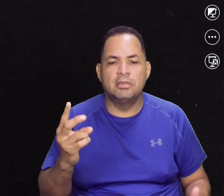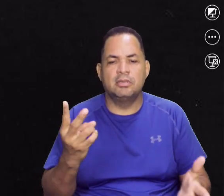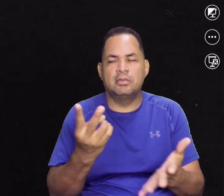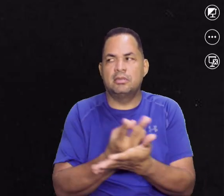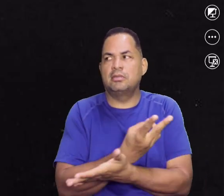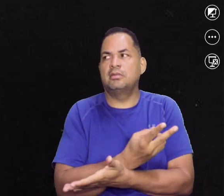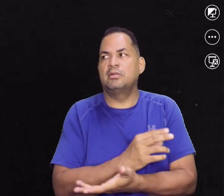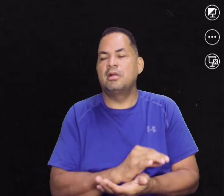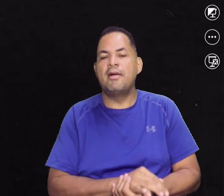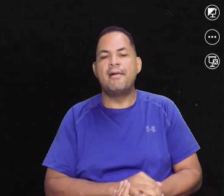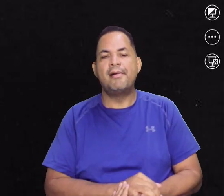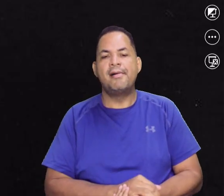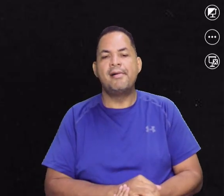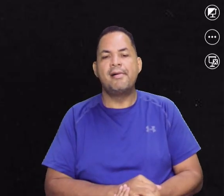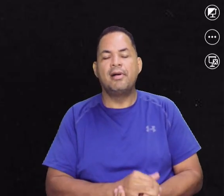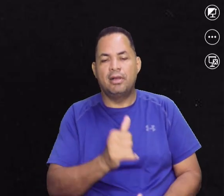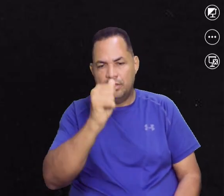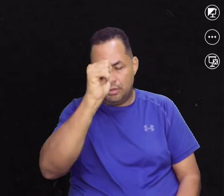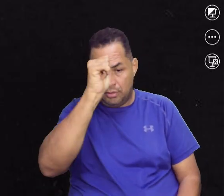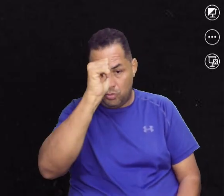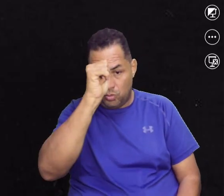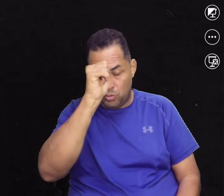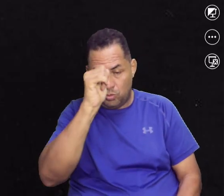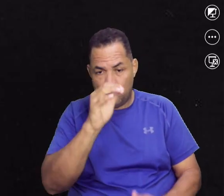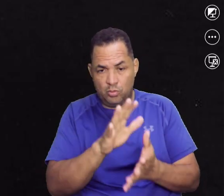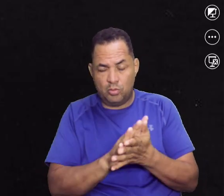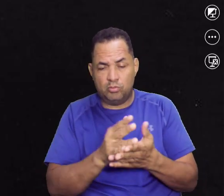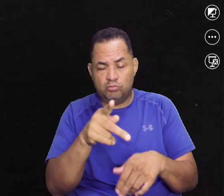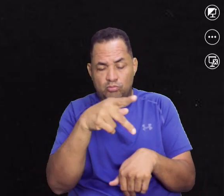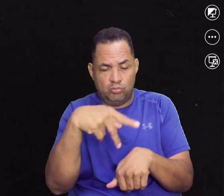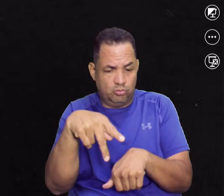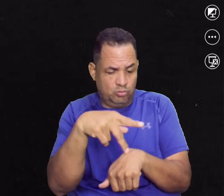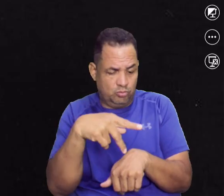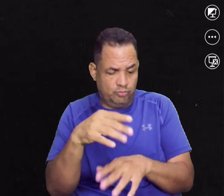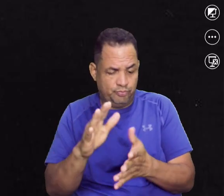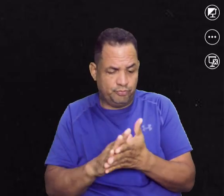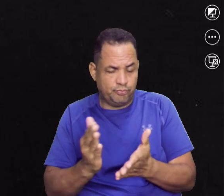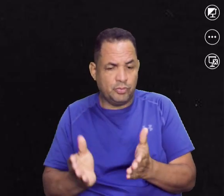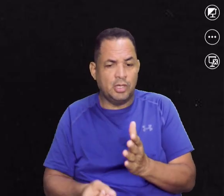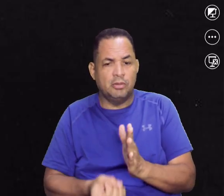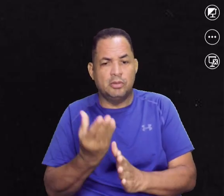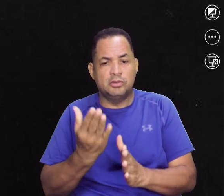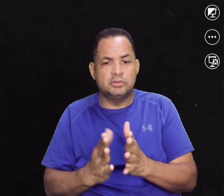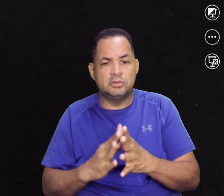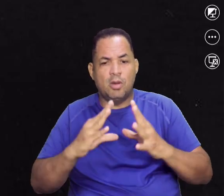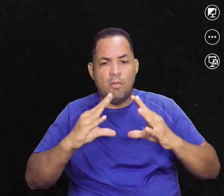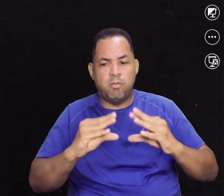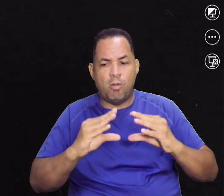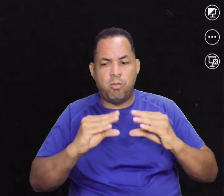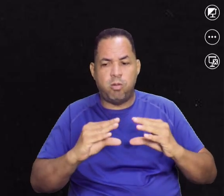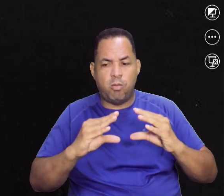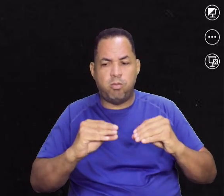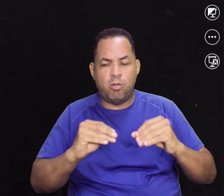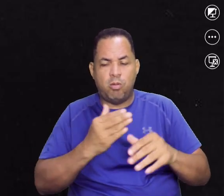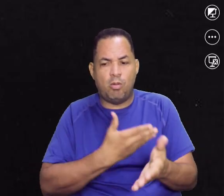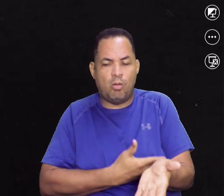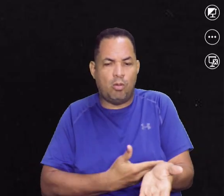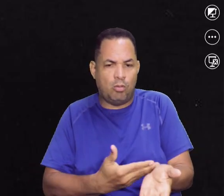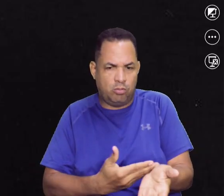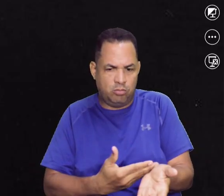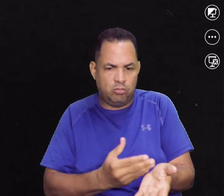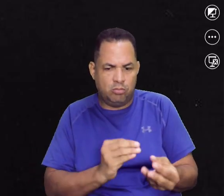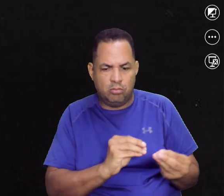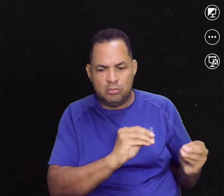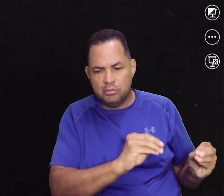acontece? A Índia era um grande fabricante de algodão. Então, o algodão que ia para